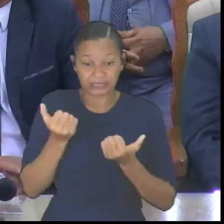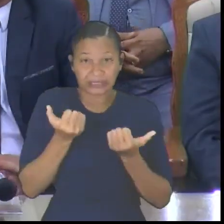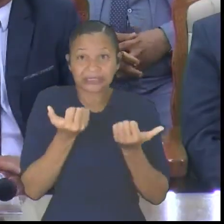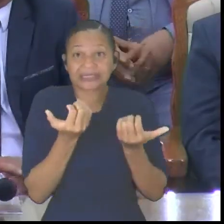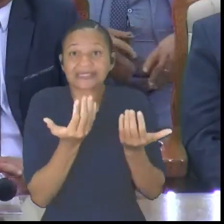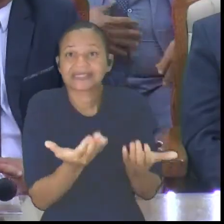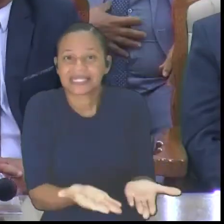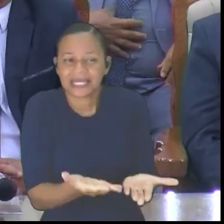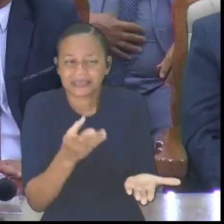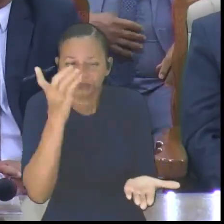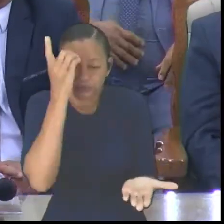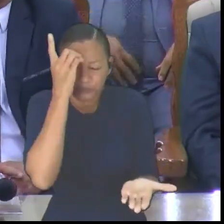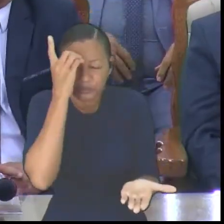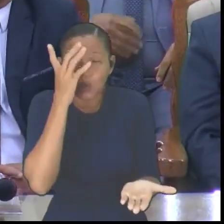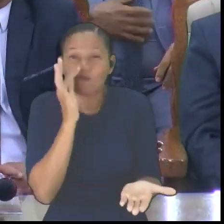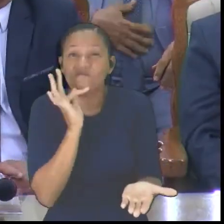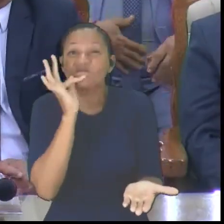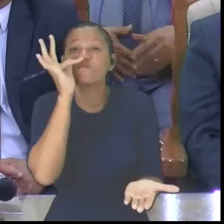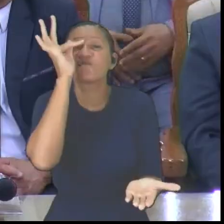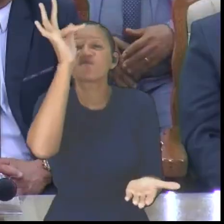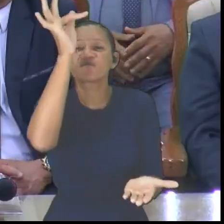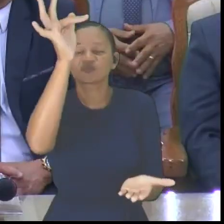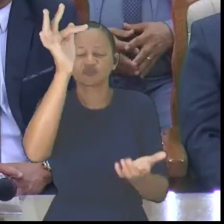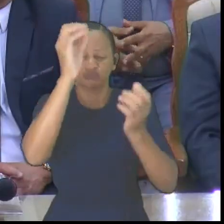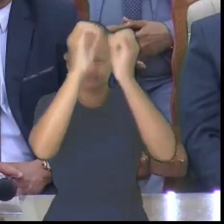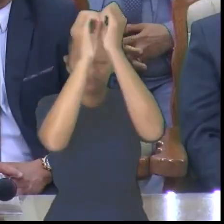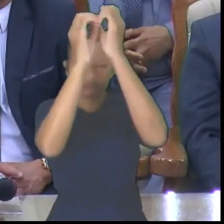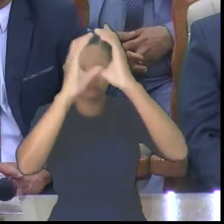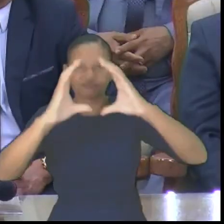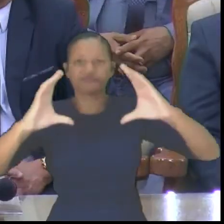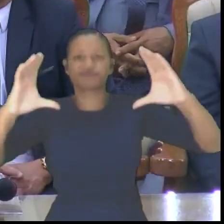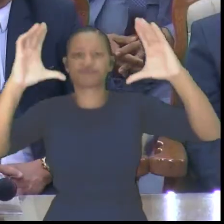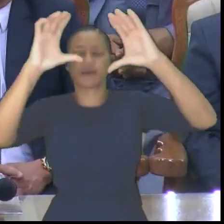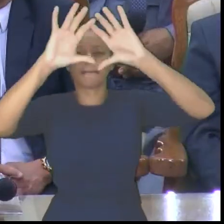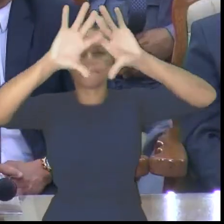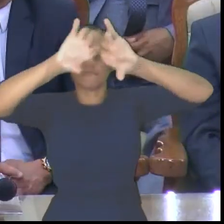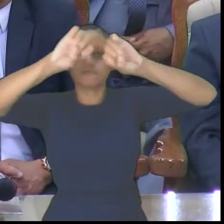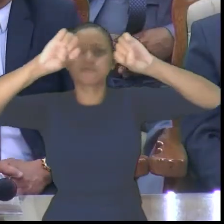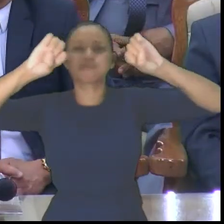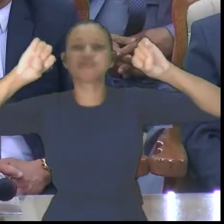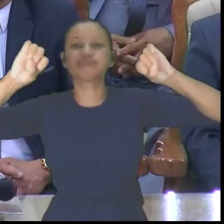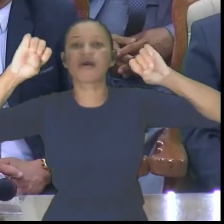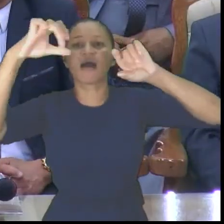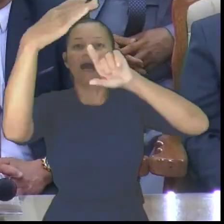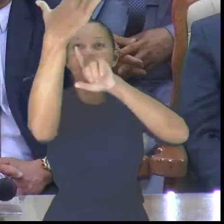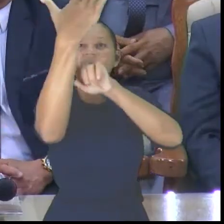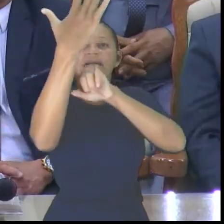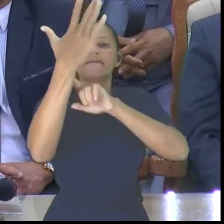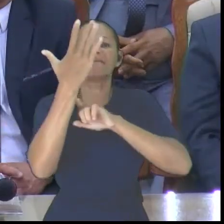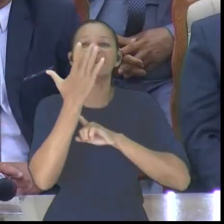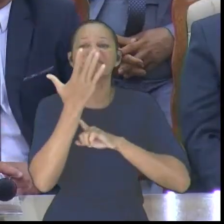o futuro, estou falando de uma forma nítida, e te mostrar